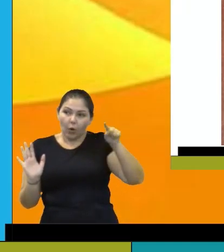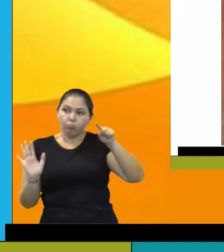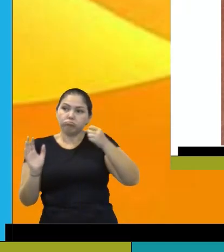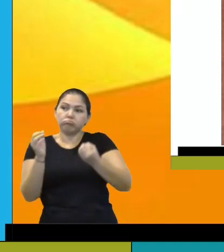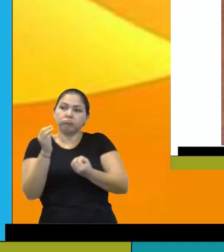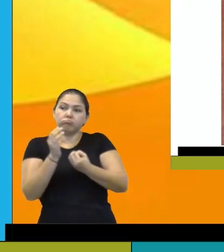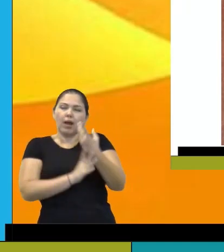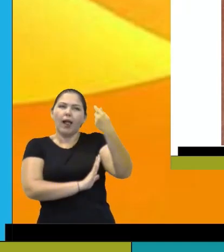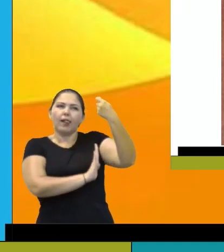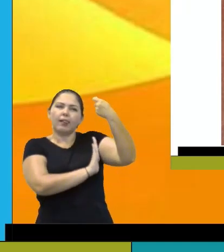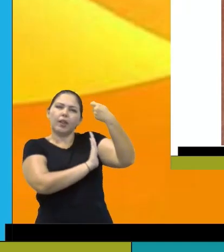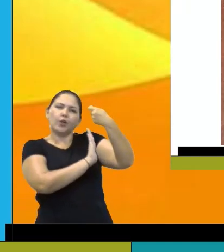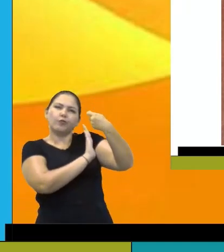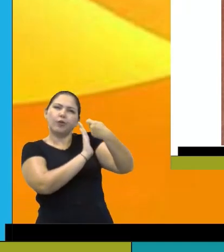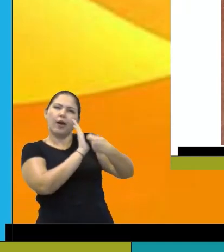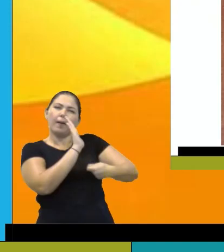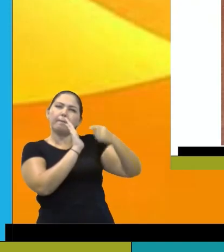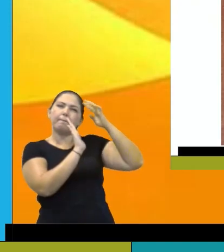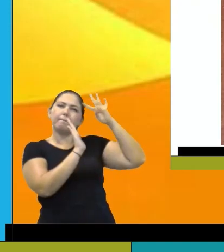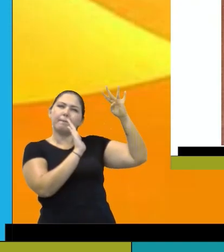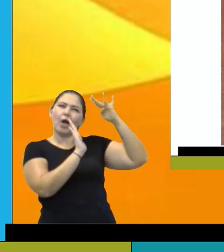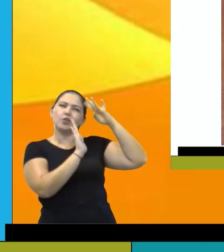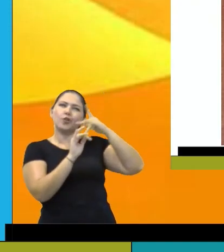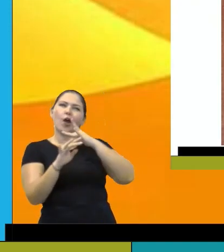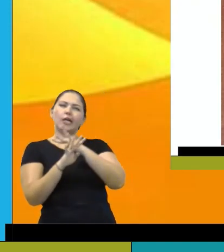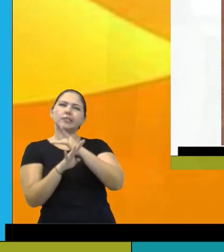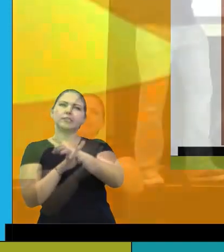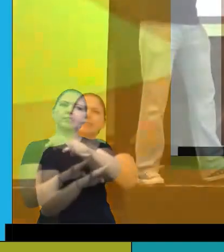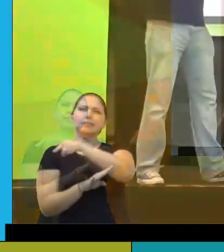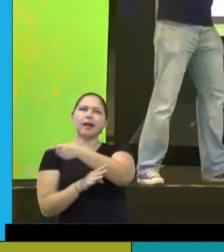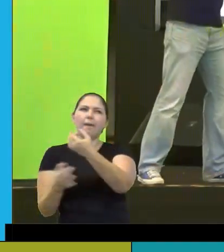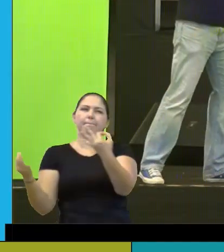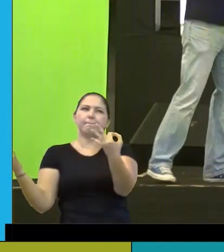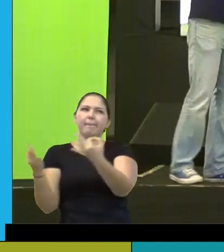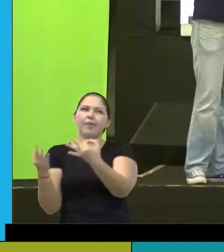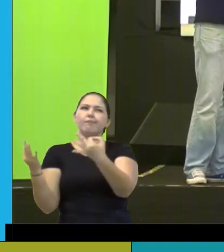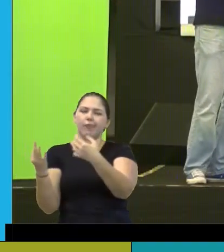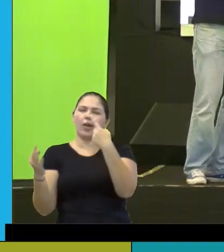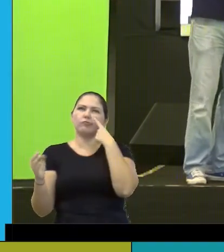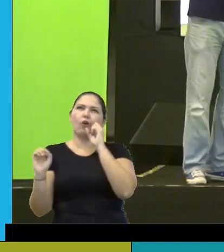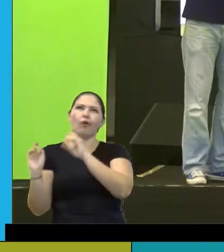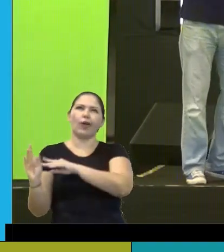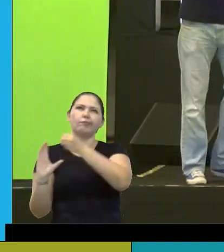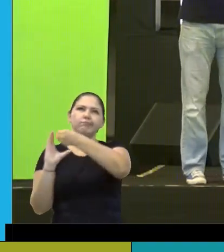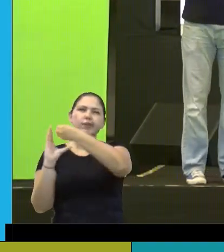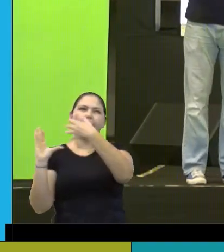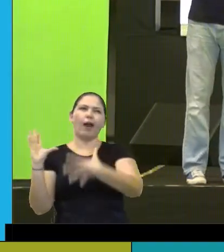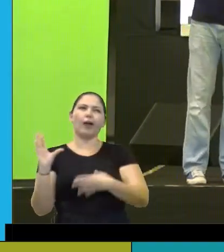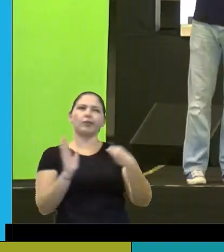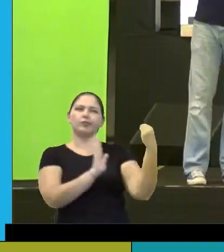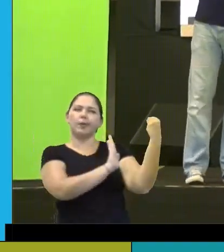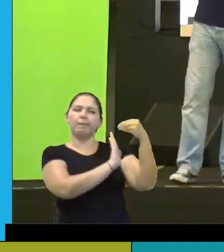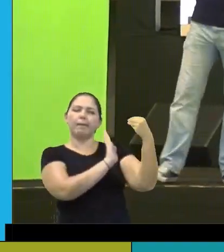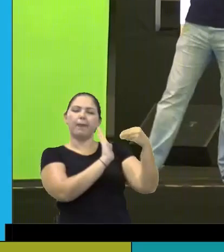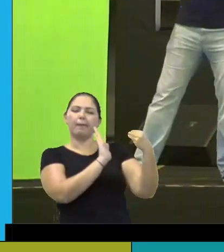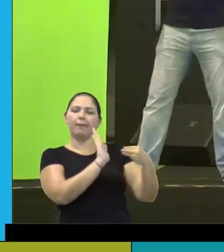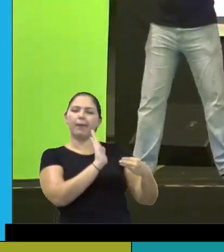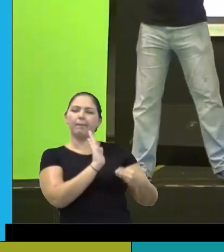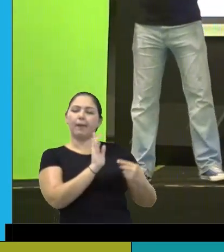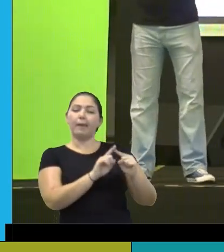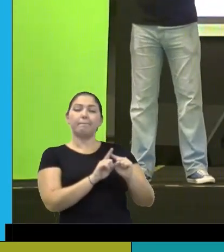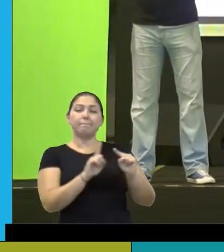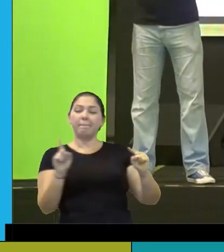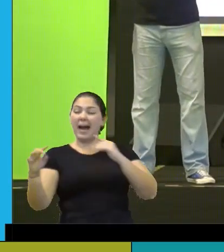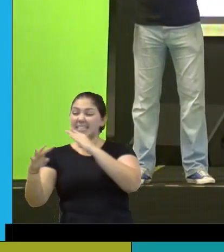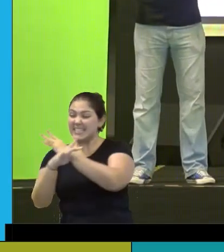cidade justa, o que ele está fazendo é exatamente construir uma idealização de cidade que não